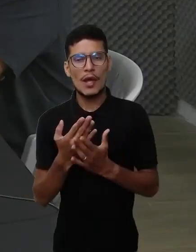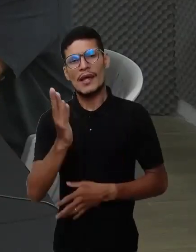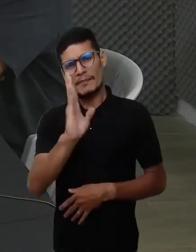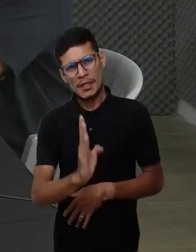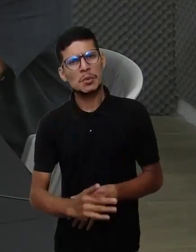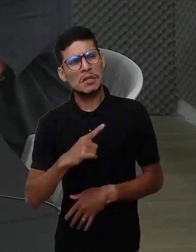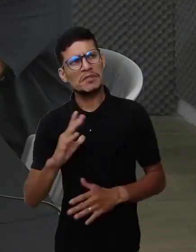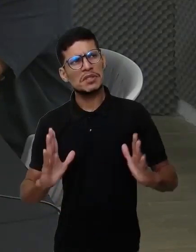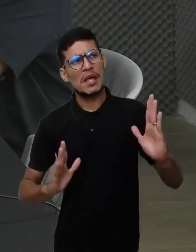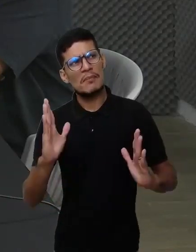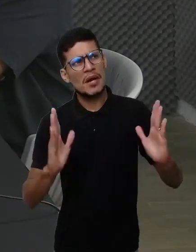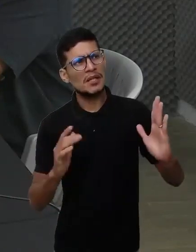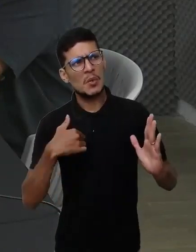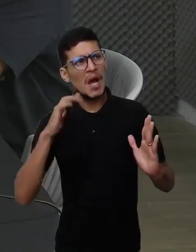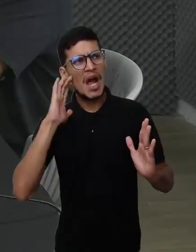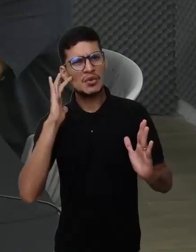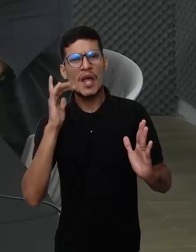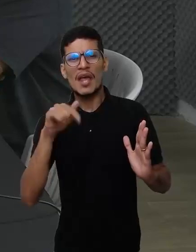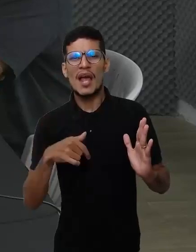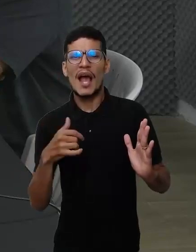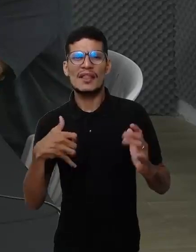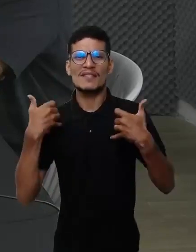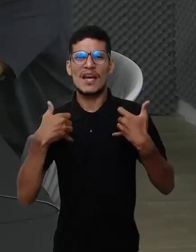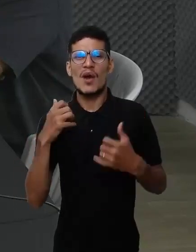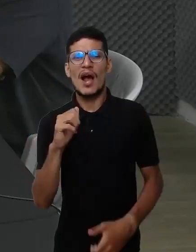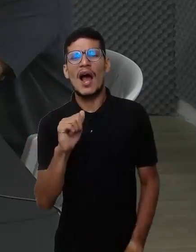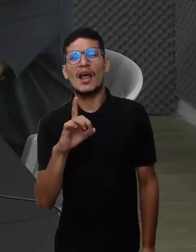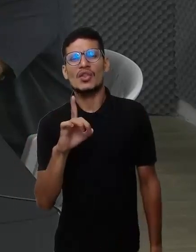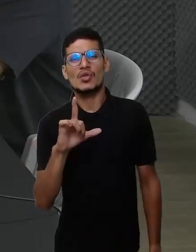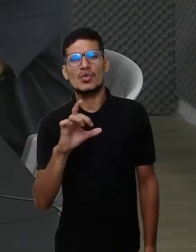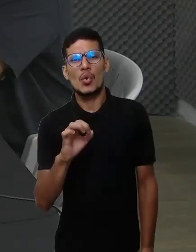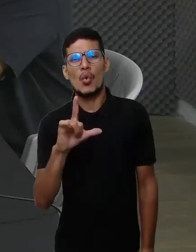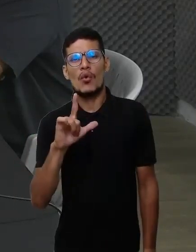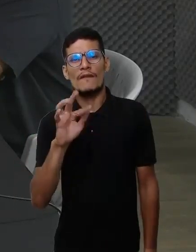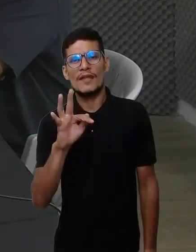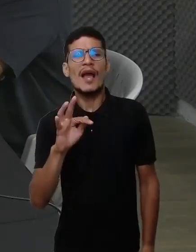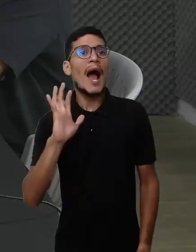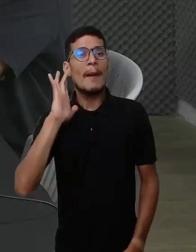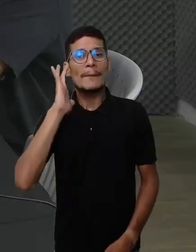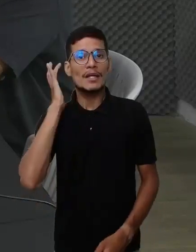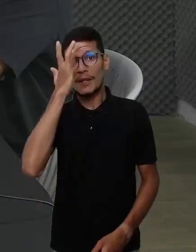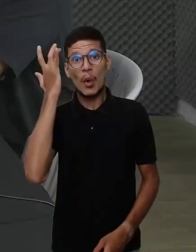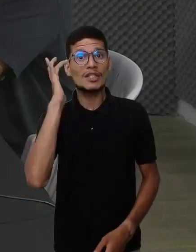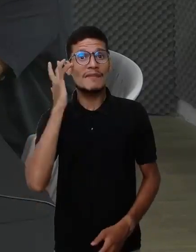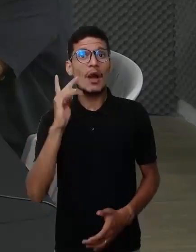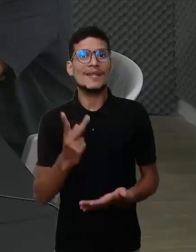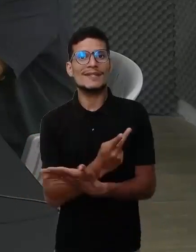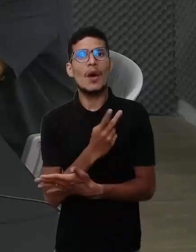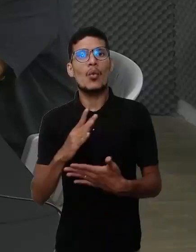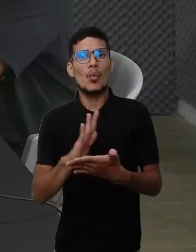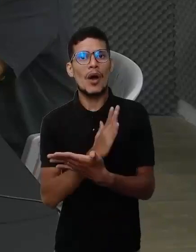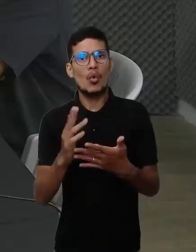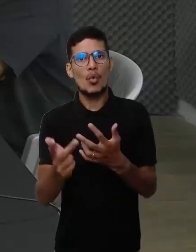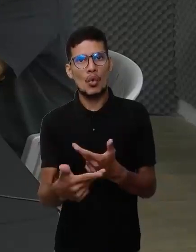determinada semana, acho que era o aniversário de Adolf Hitler, tinha um negócio desse, ficou todo mundo assim, meio que achando que ia acontecer alguma coisa. Foi montada uma comissão,